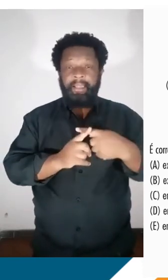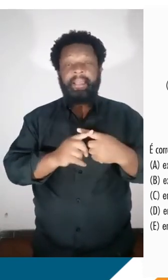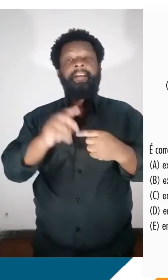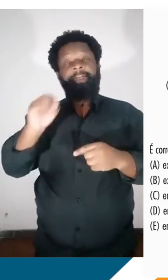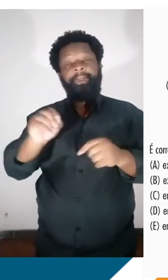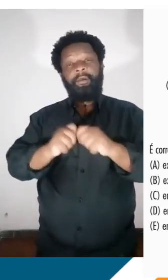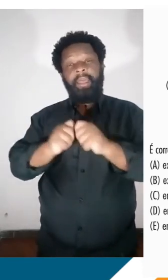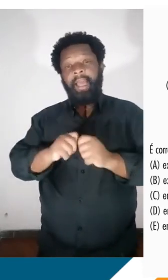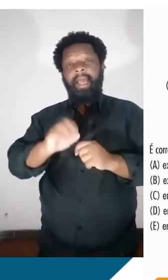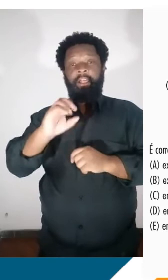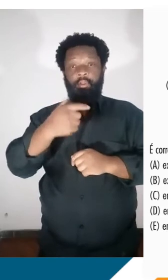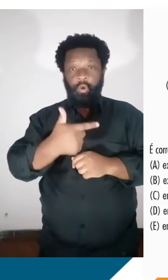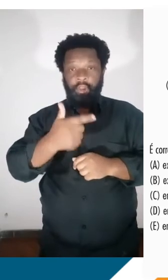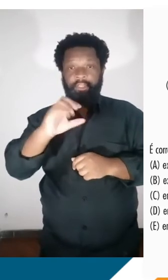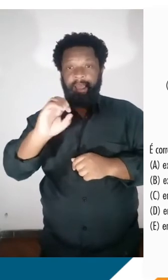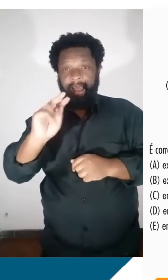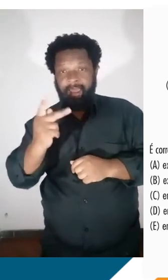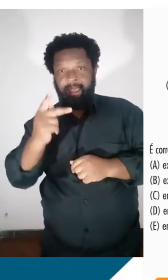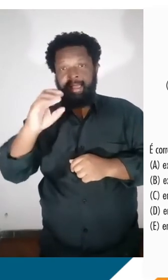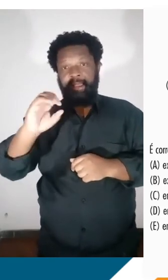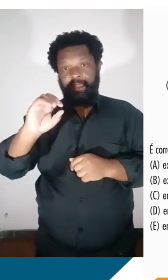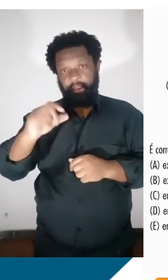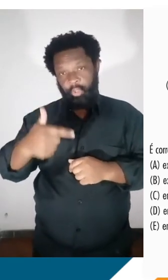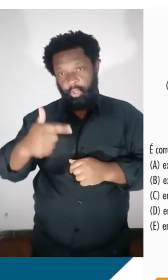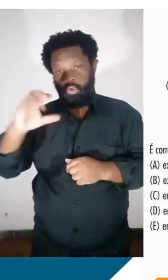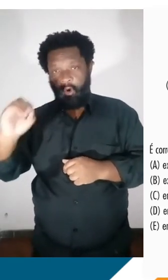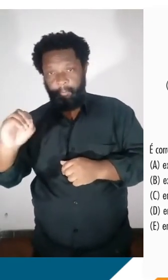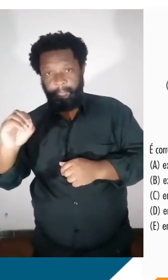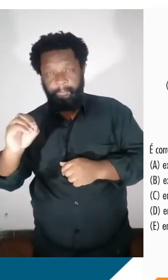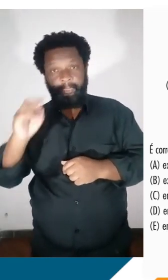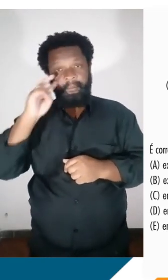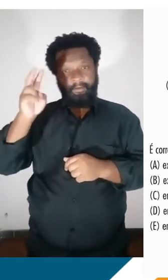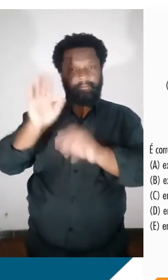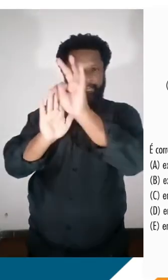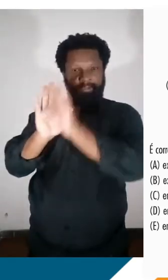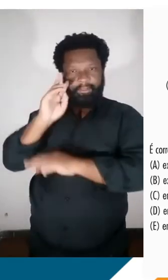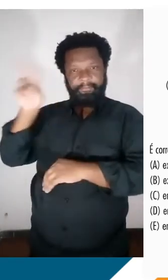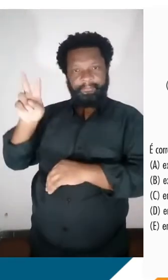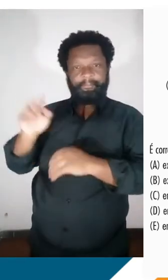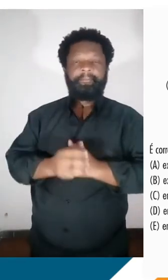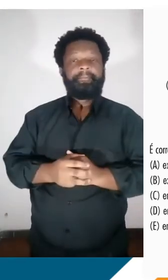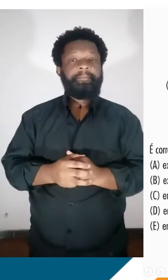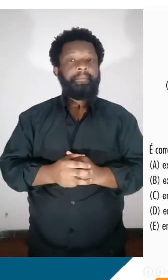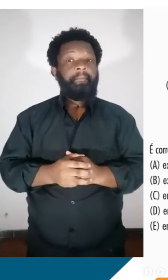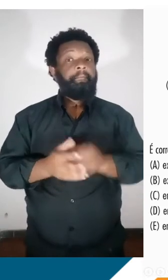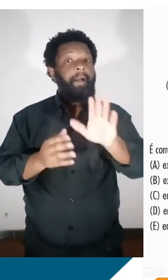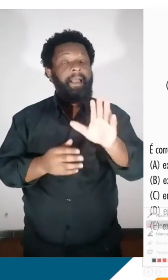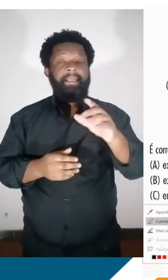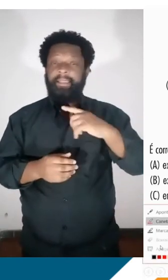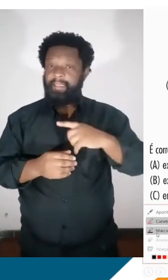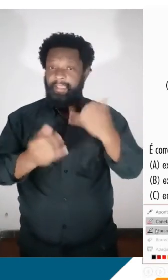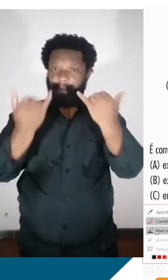E o ΔH desta reação é de menos 572 kJ. Bem, só com